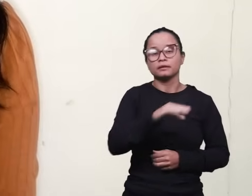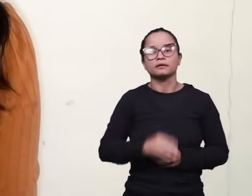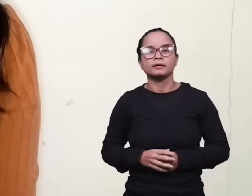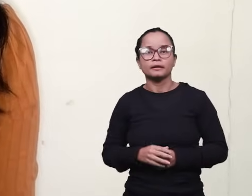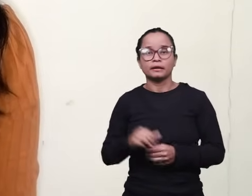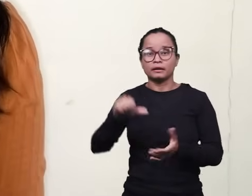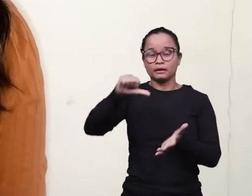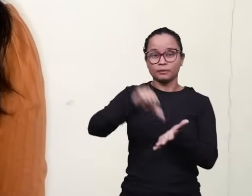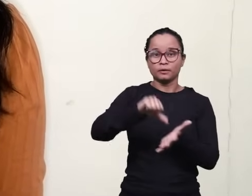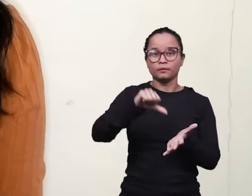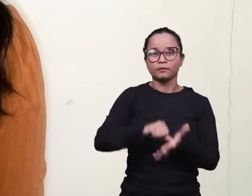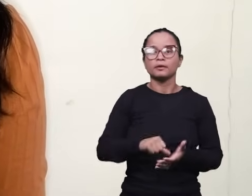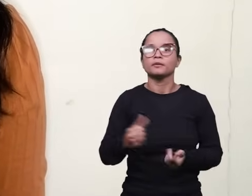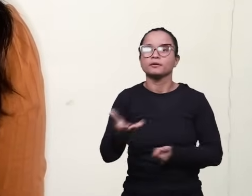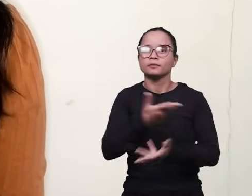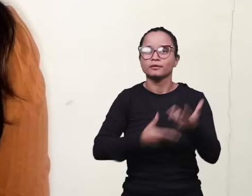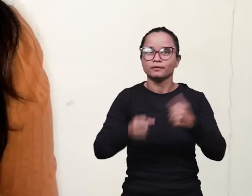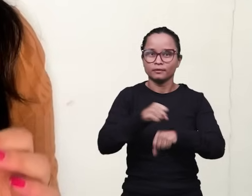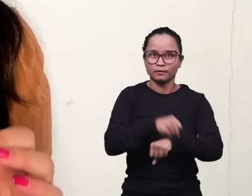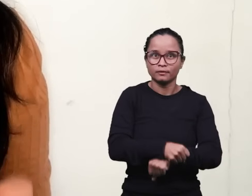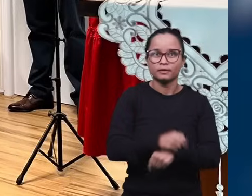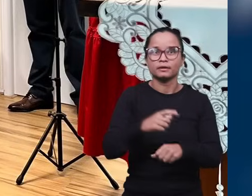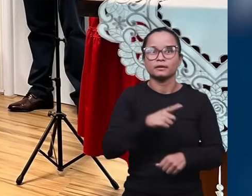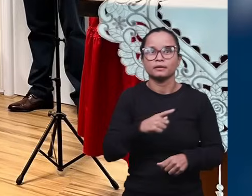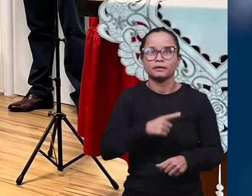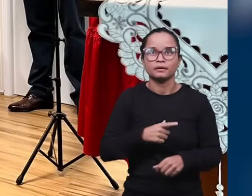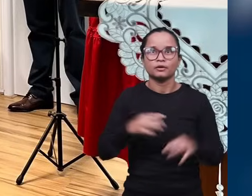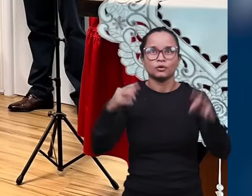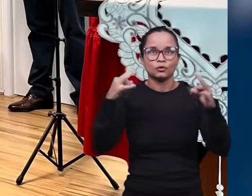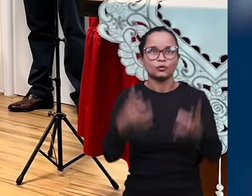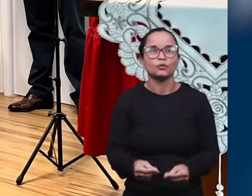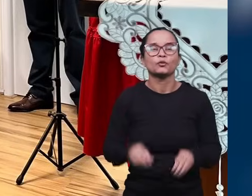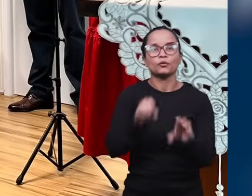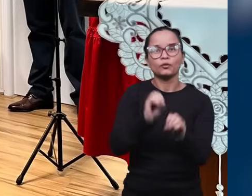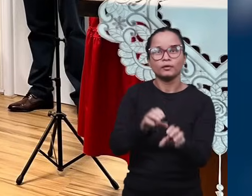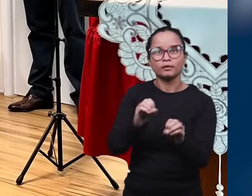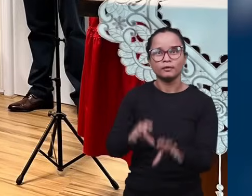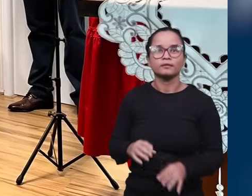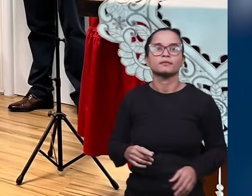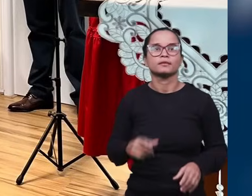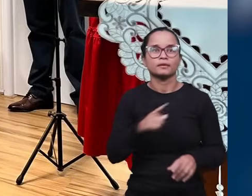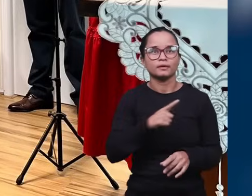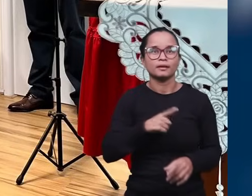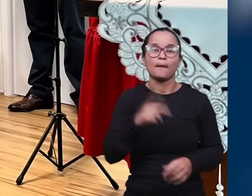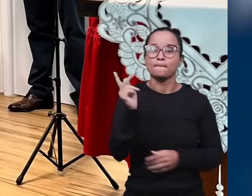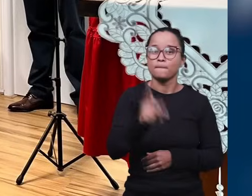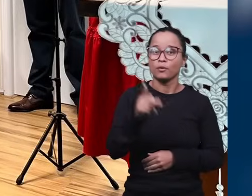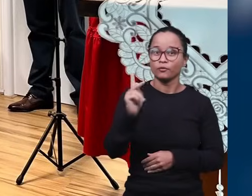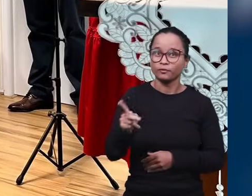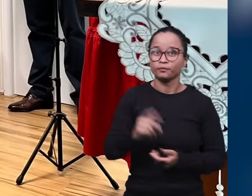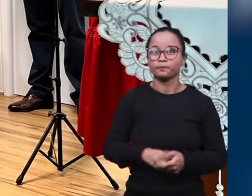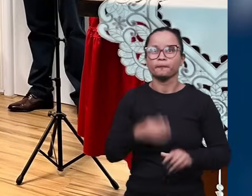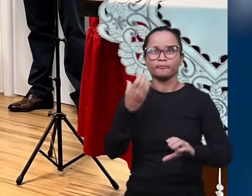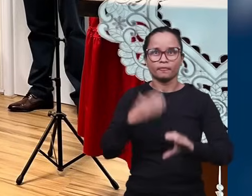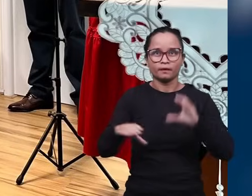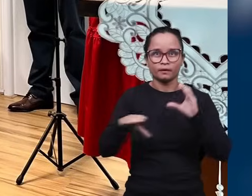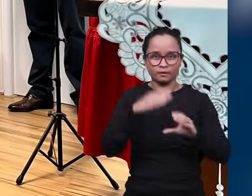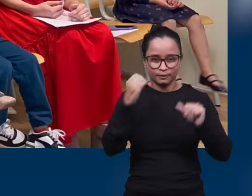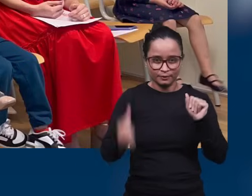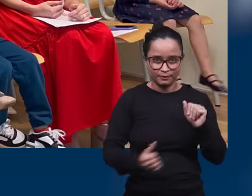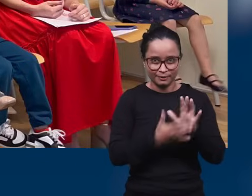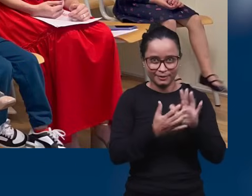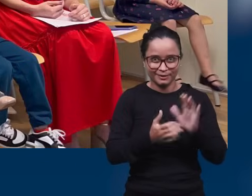de Aia e Amsterdã participaram do seminário atentas e envolvidas com todos os ensinos ministrados pelas professoras e, claro,